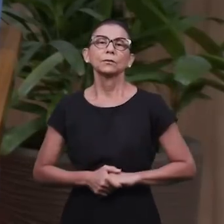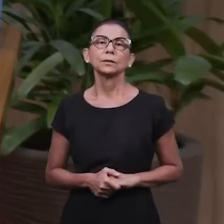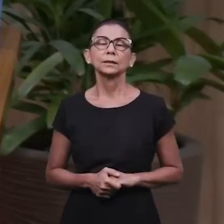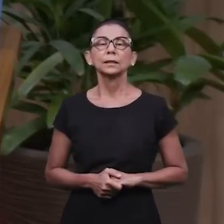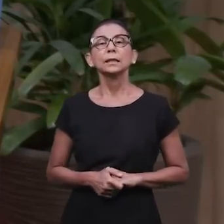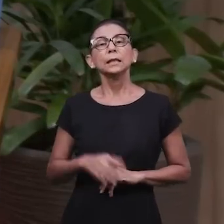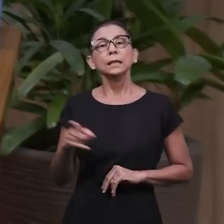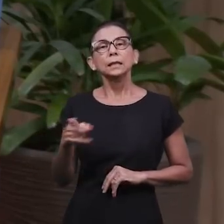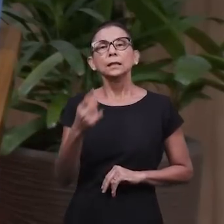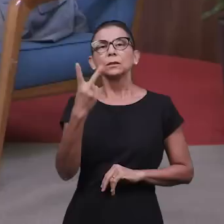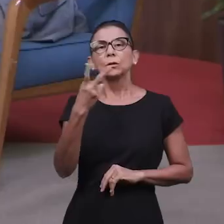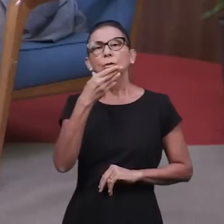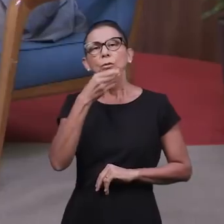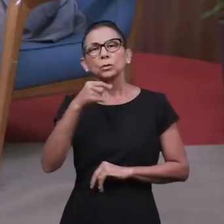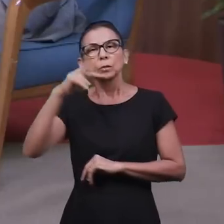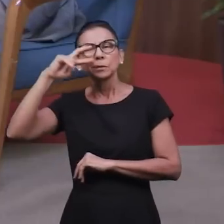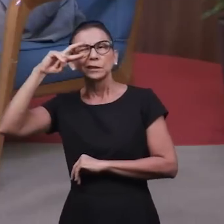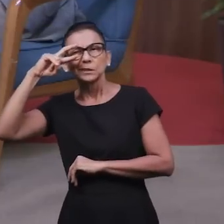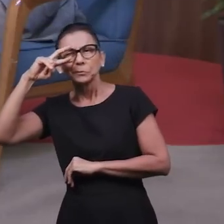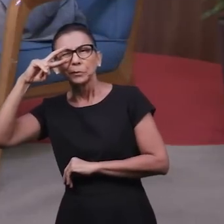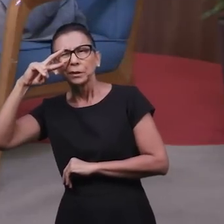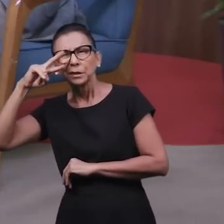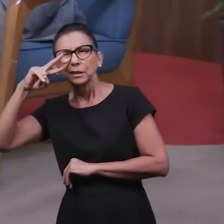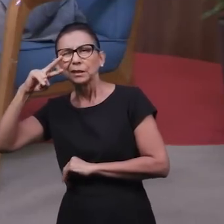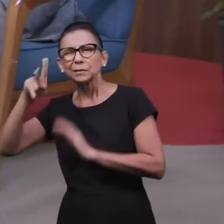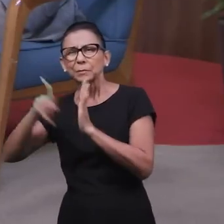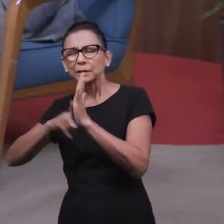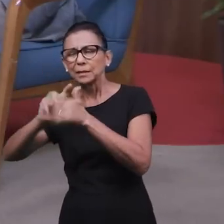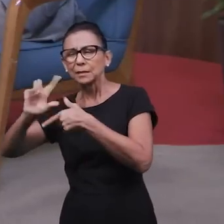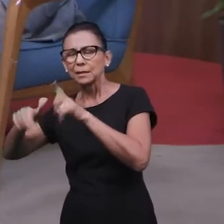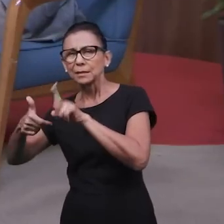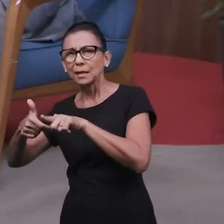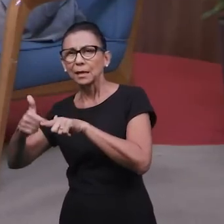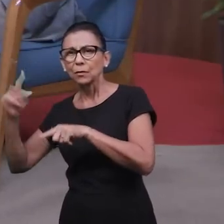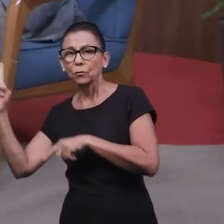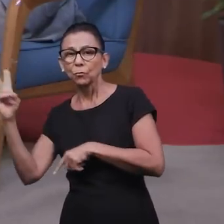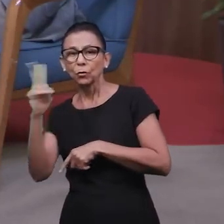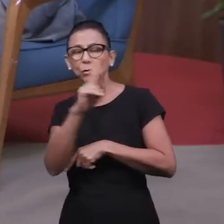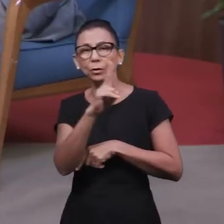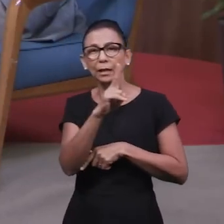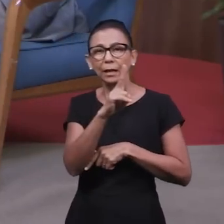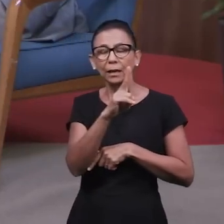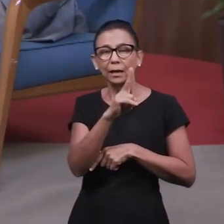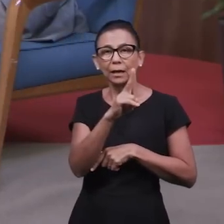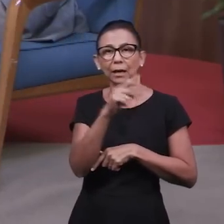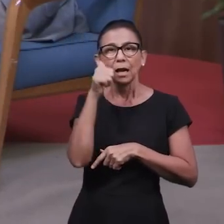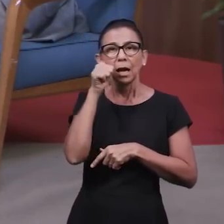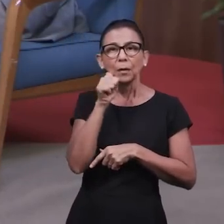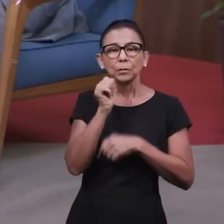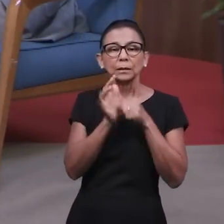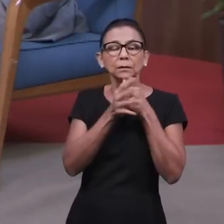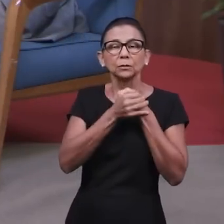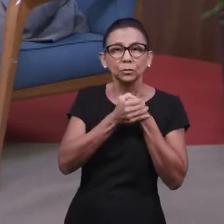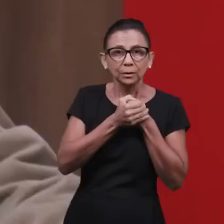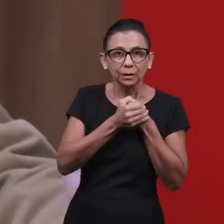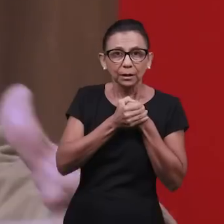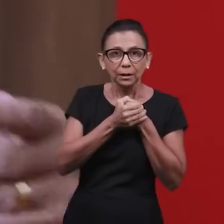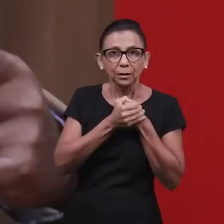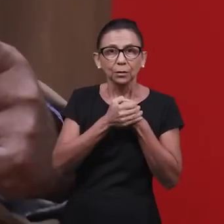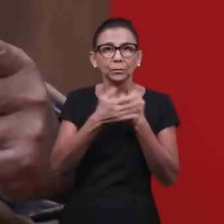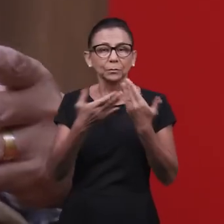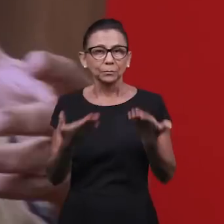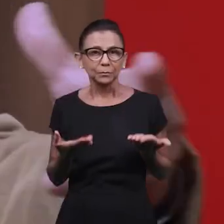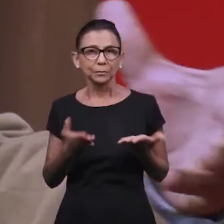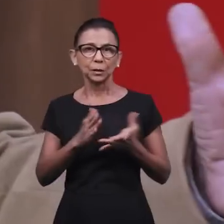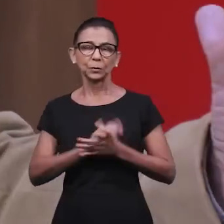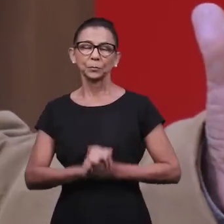um sinal. O sinal da salvação. Exatamente. O sinal do livramento. O sinal da preservação. Então, tudo